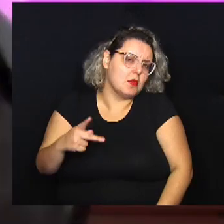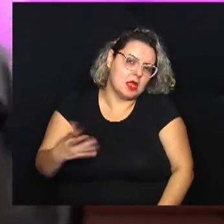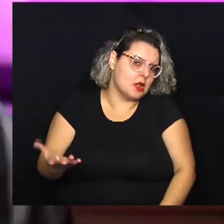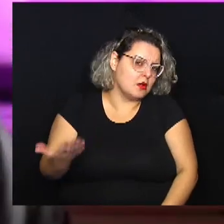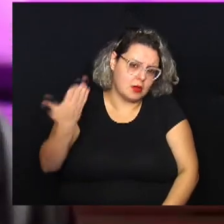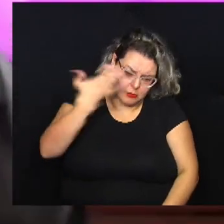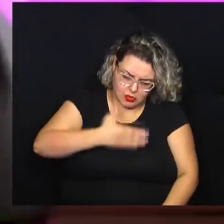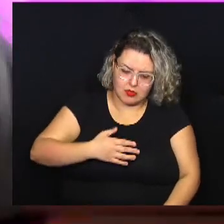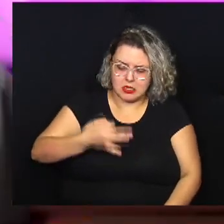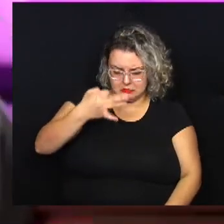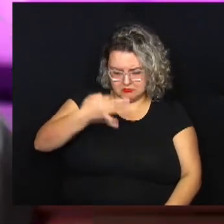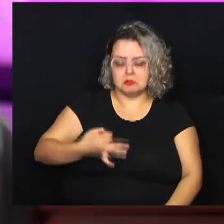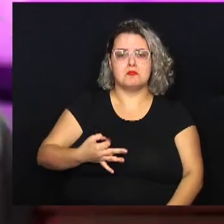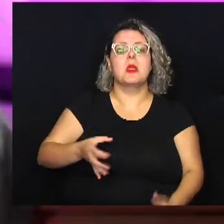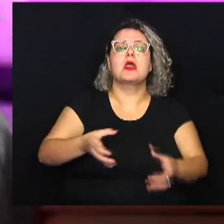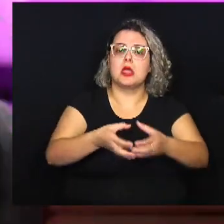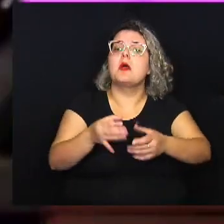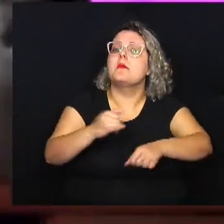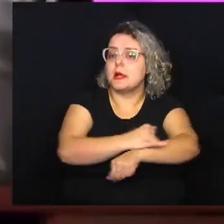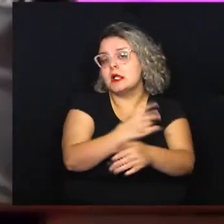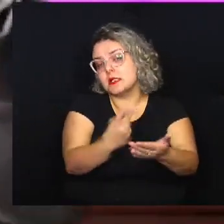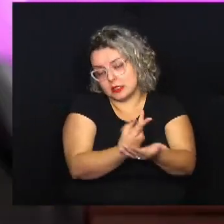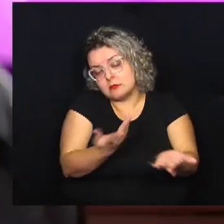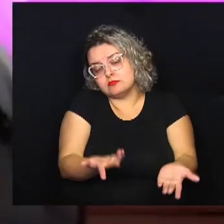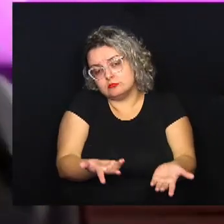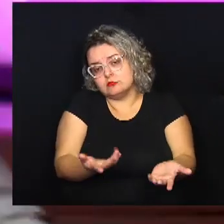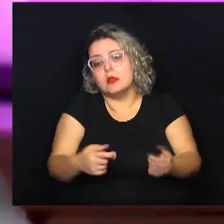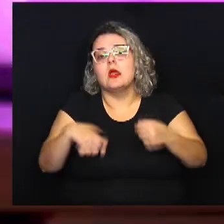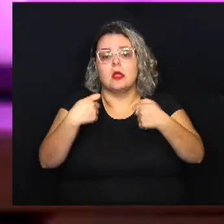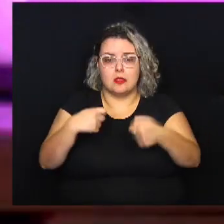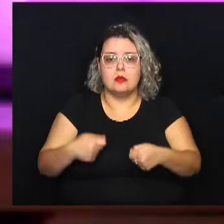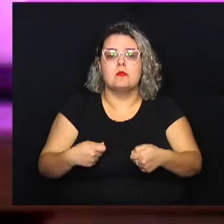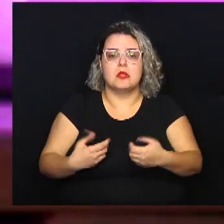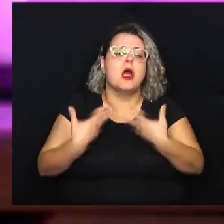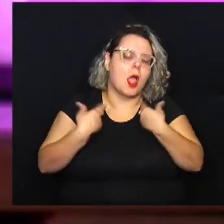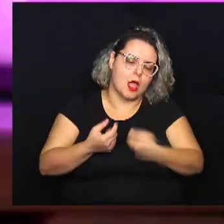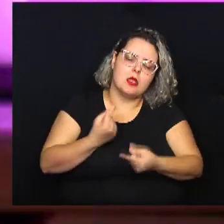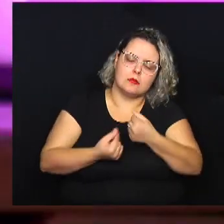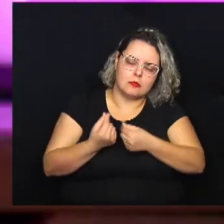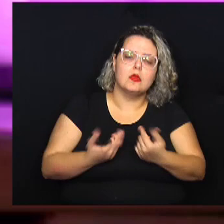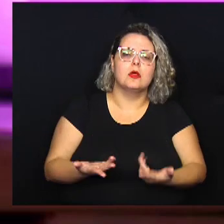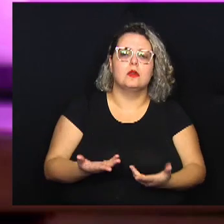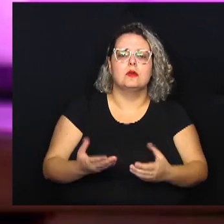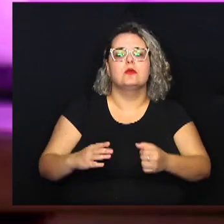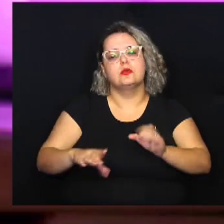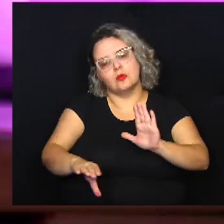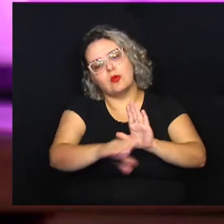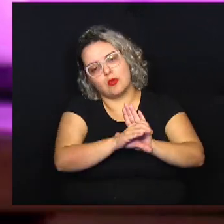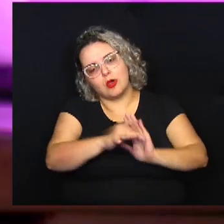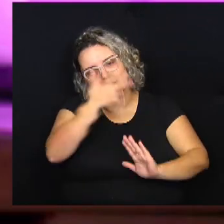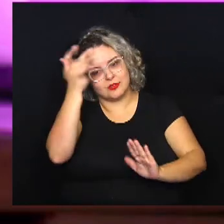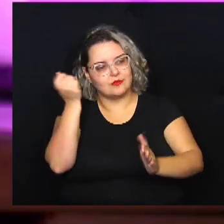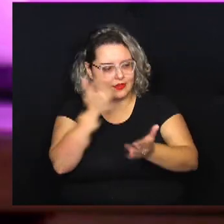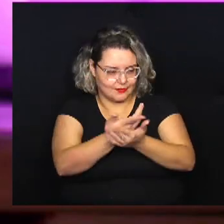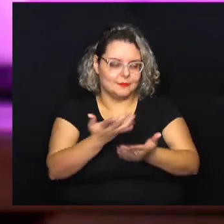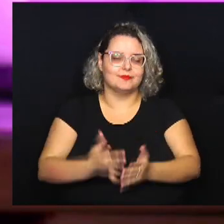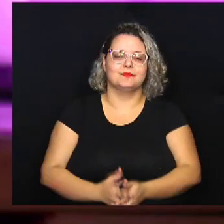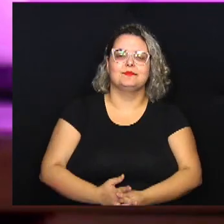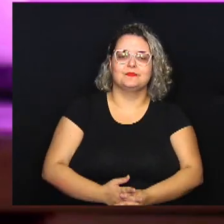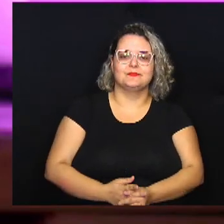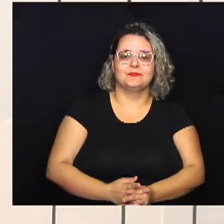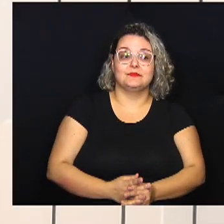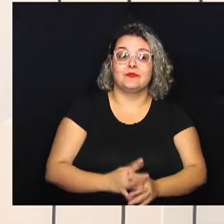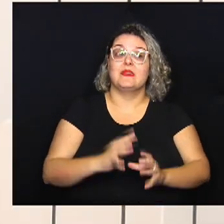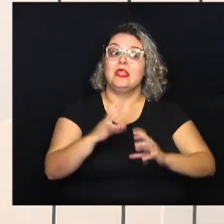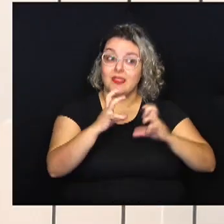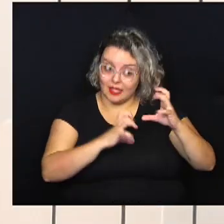está certo, que a companhia está errada e que ele deve ser indenizado com base ali no Código de Defesa do Consumidor. É uma briga que